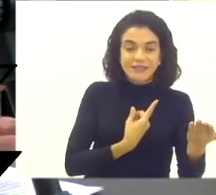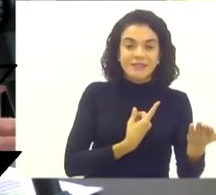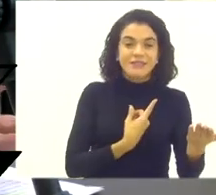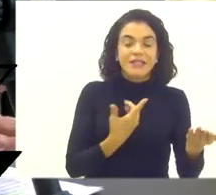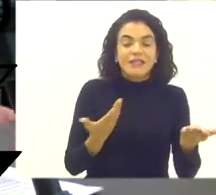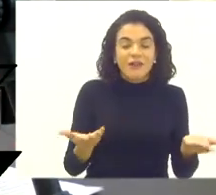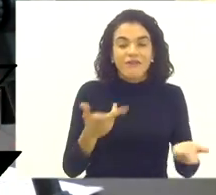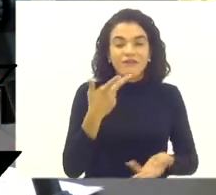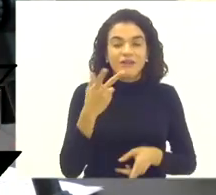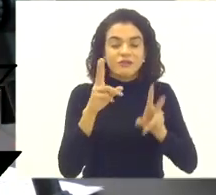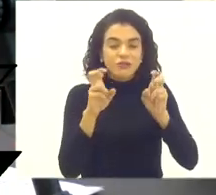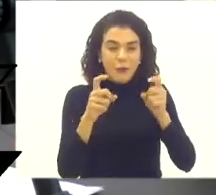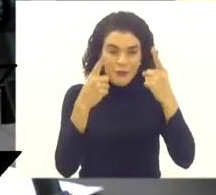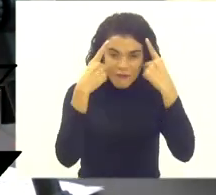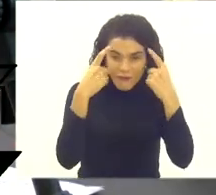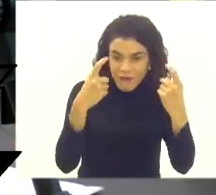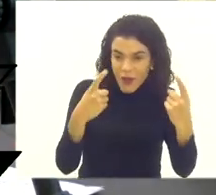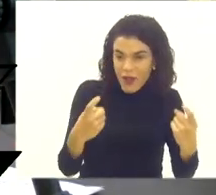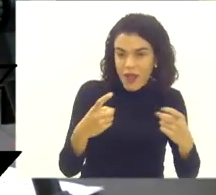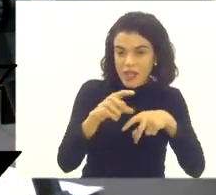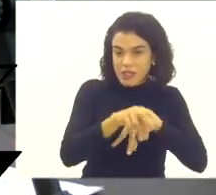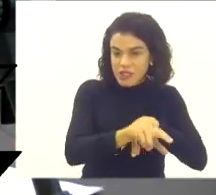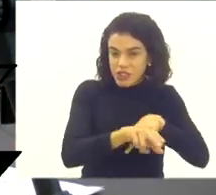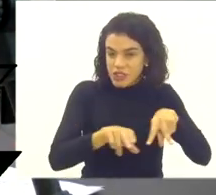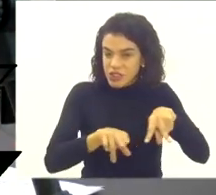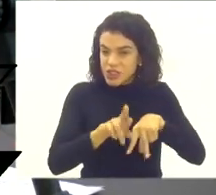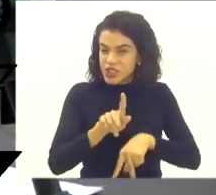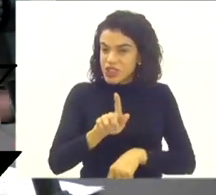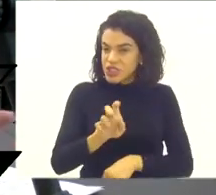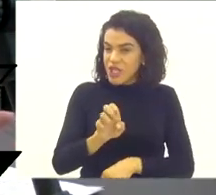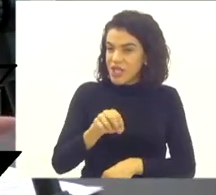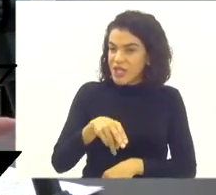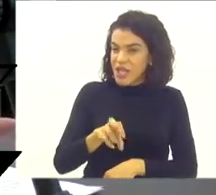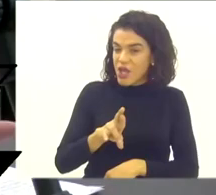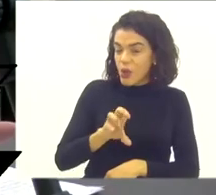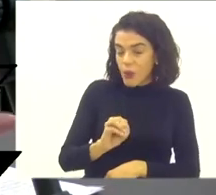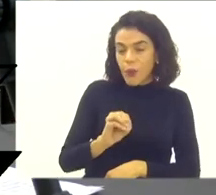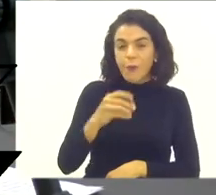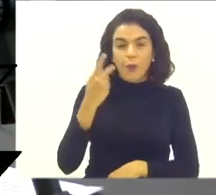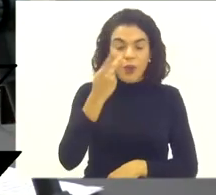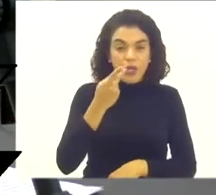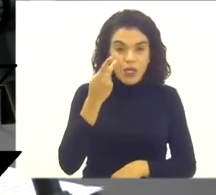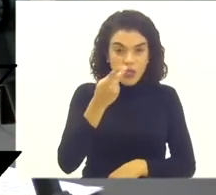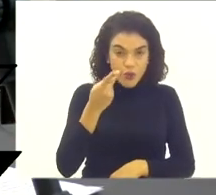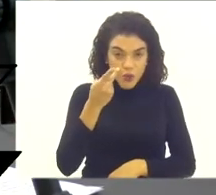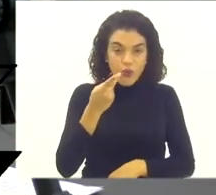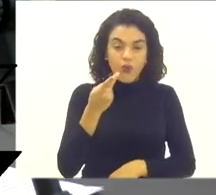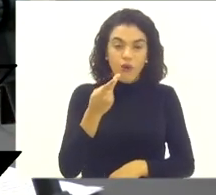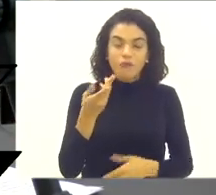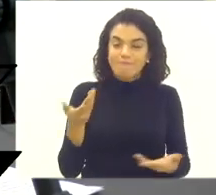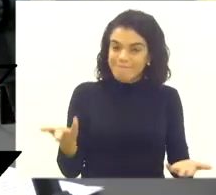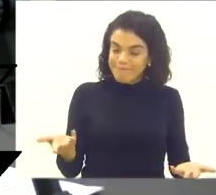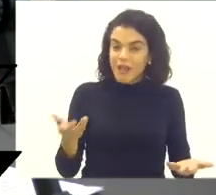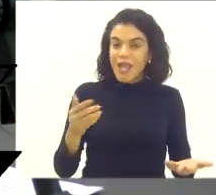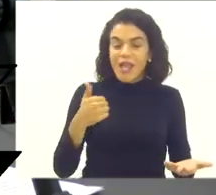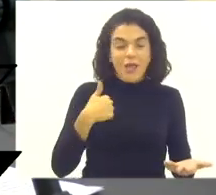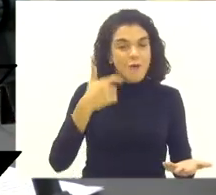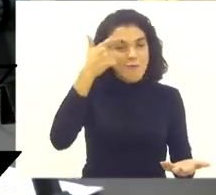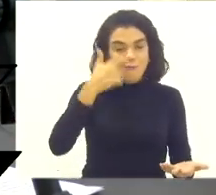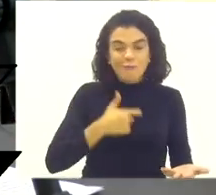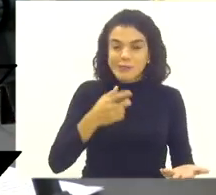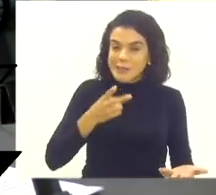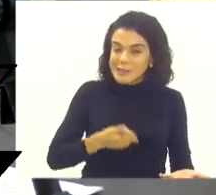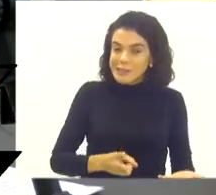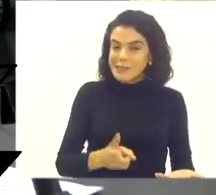falar de violência de gênero político ou violência política de gênero é o que eu sempre